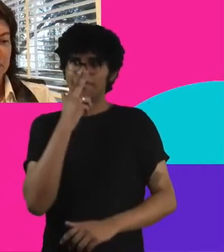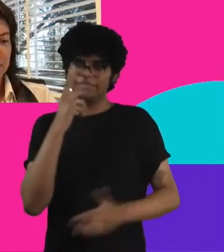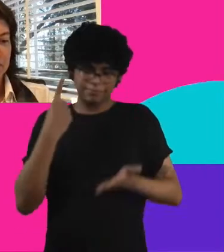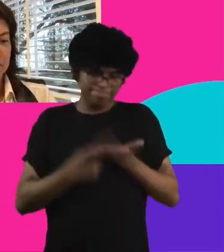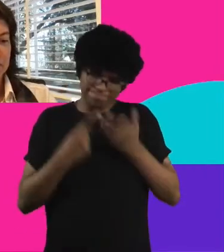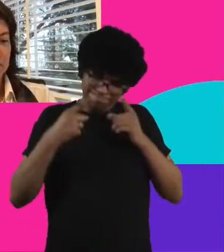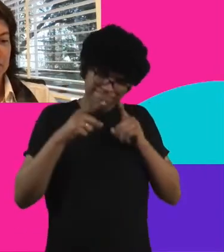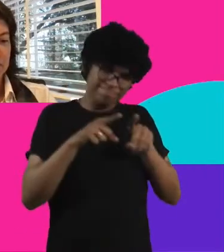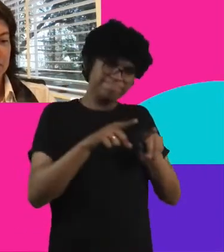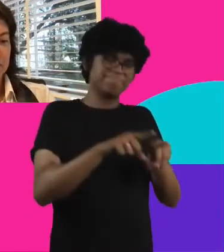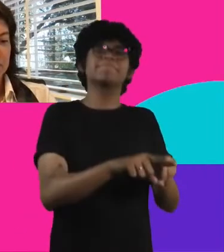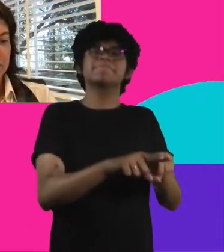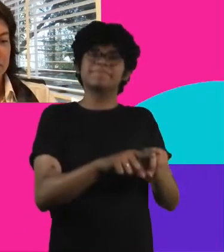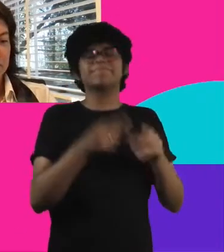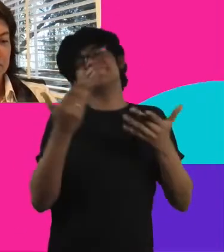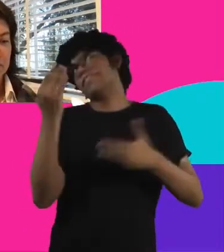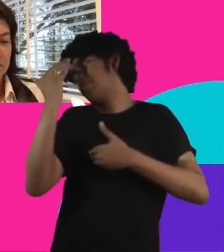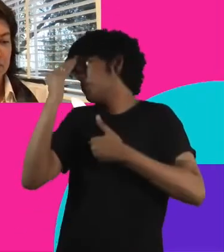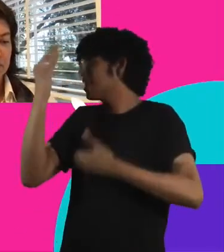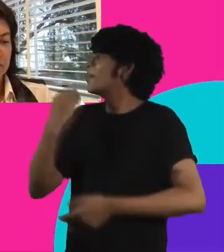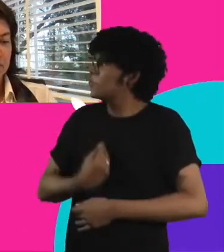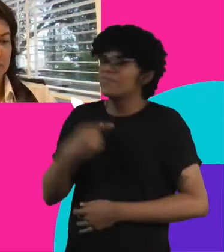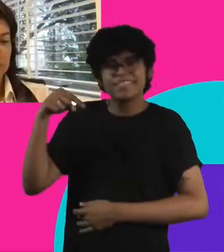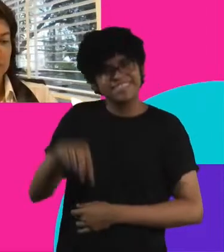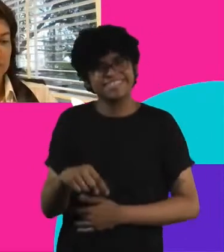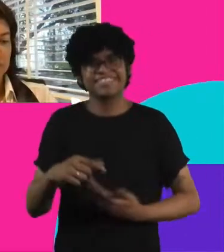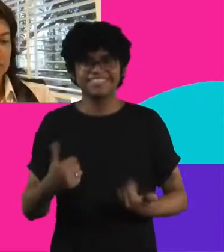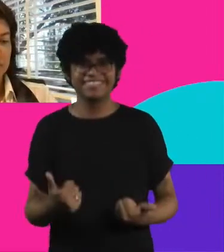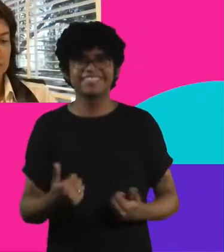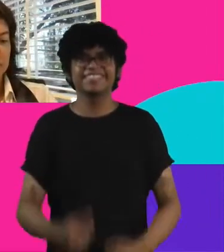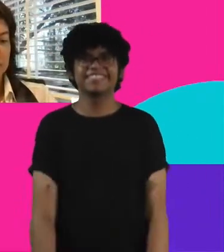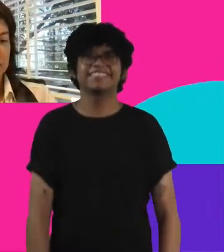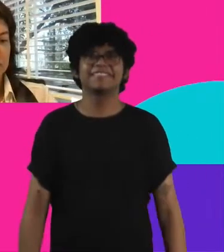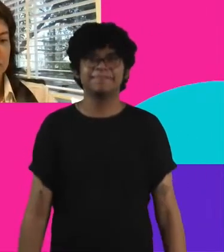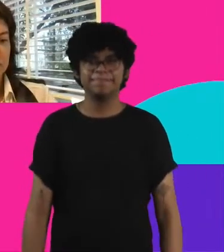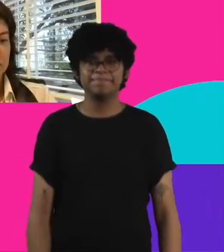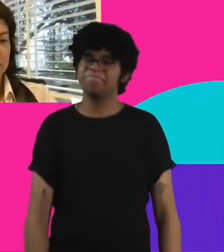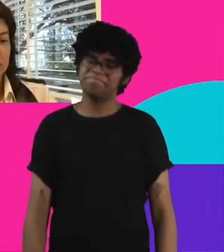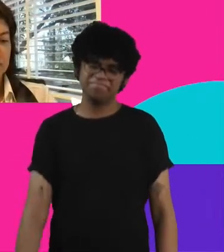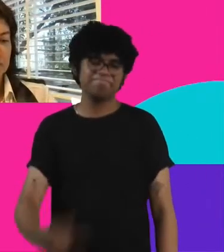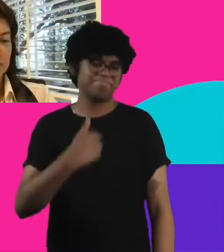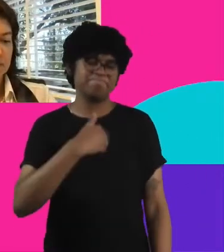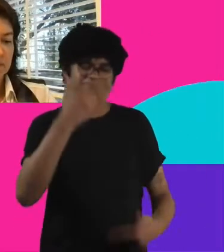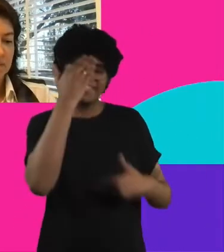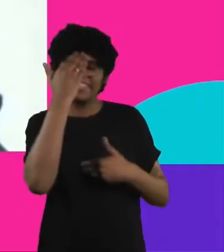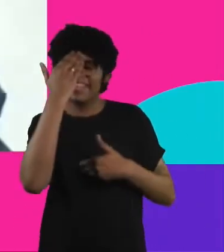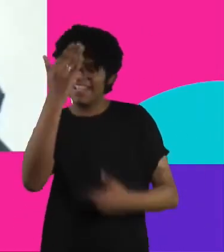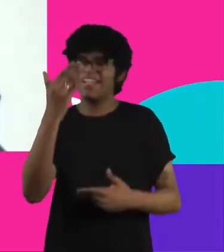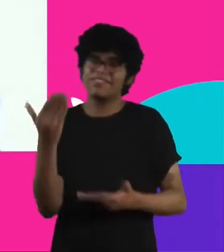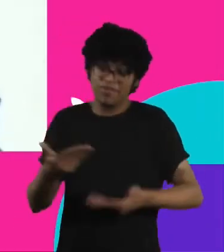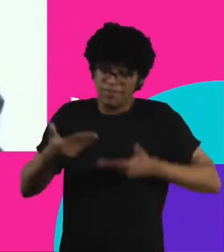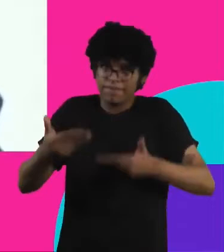Está contigo, né? E muito obrigada por estar aqui conosco. Eu que agradeço, Fê, o convite. É